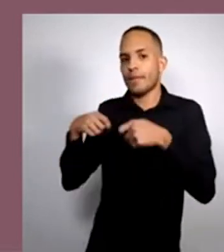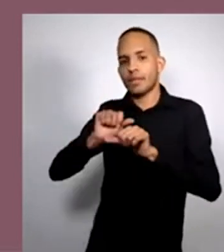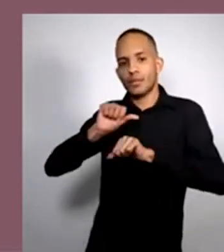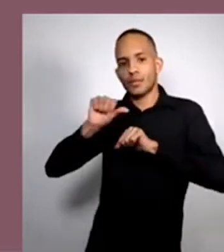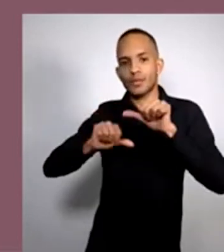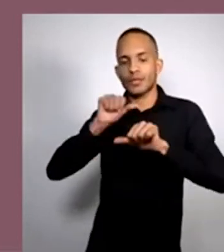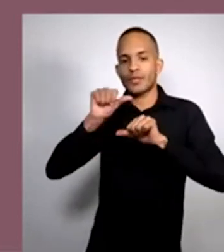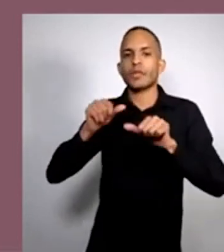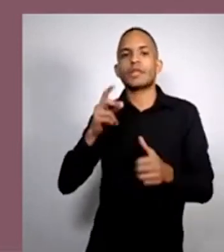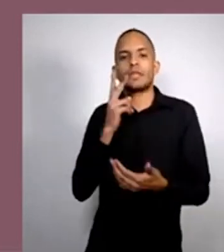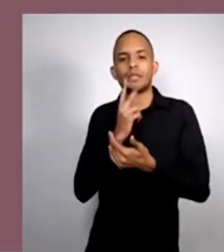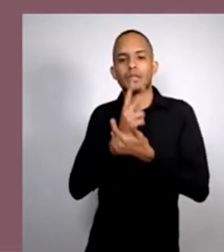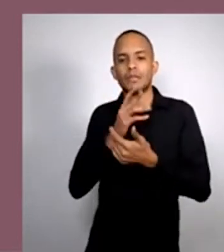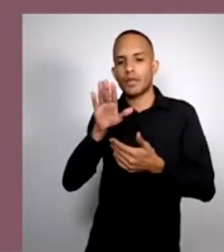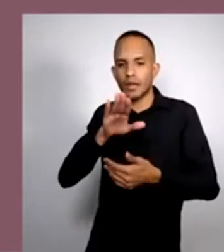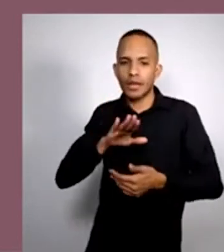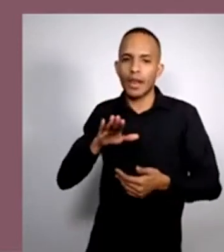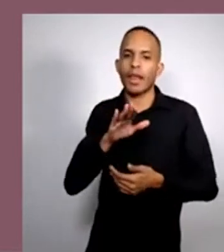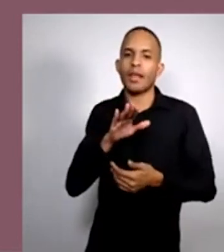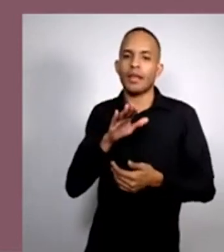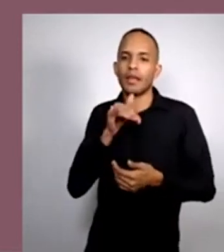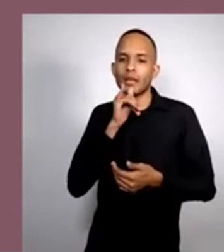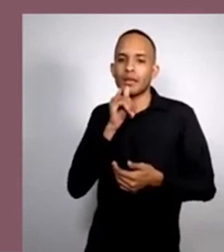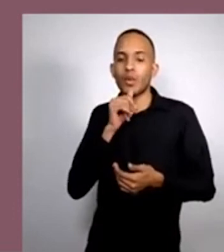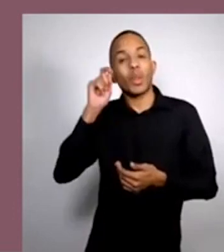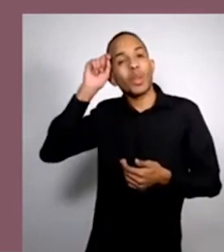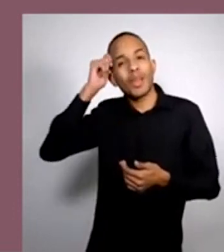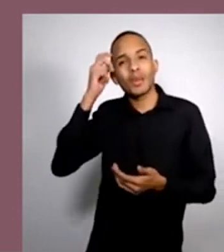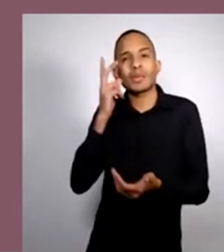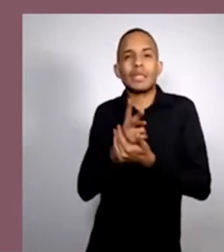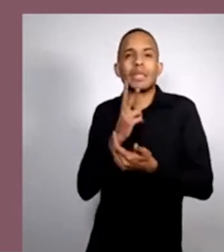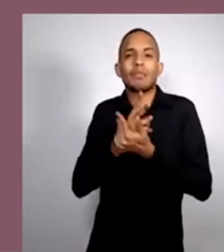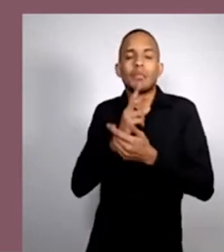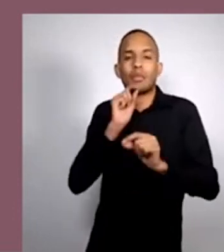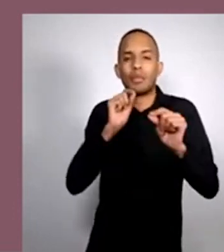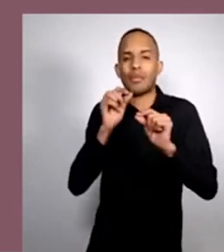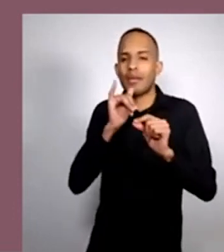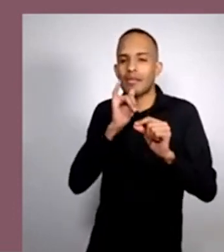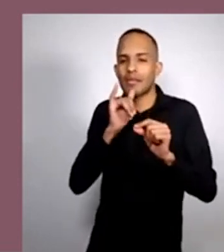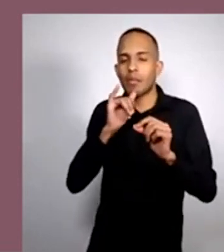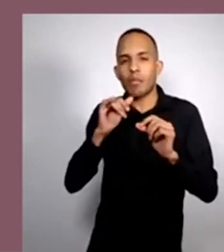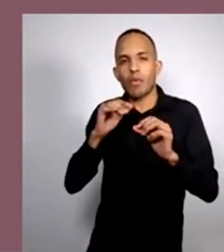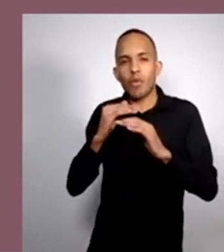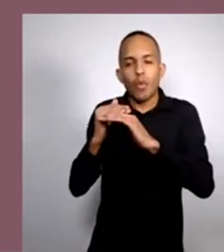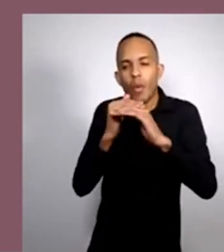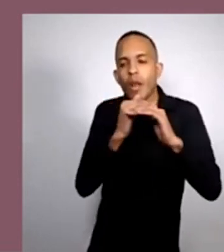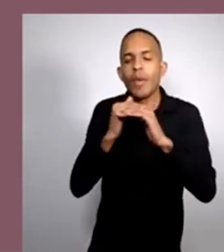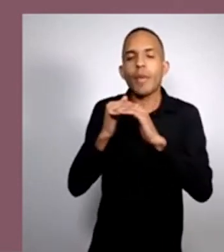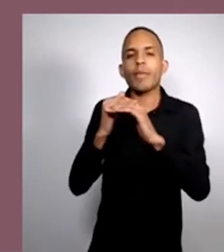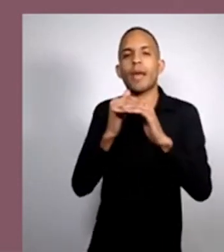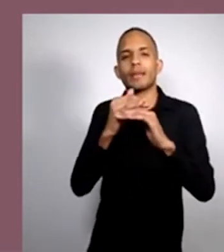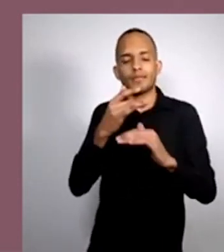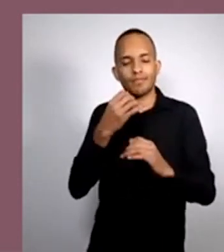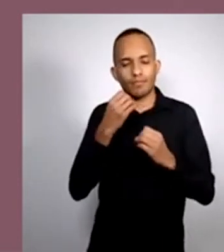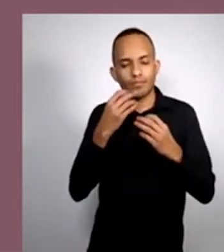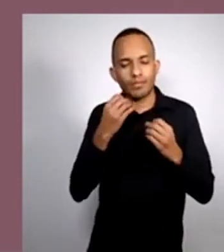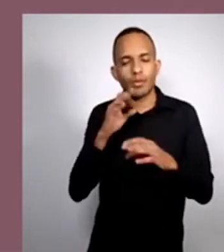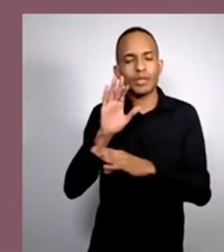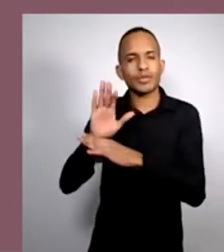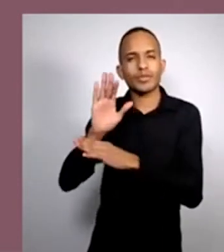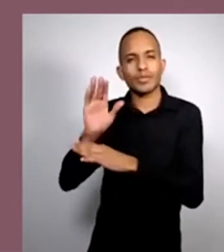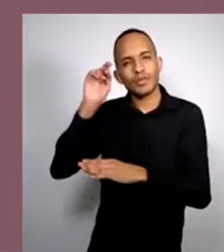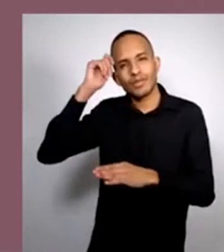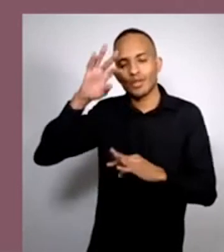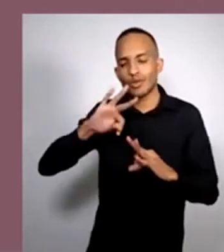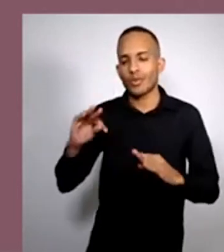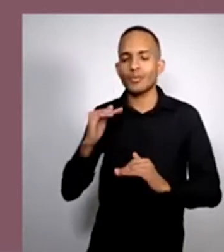vêm sendo mantidos à margens, os negros, construir relações raciais e sociais sadias em que todos